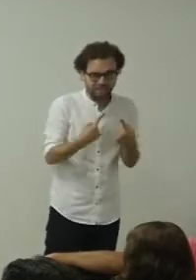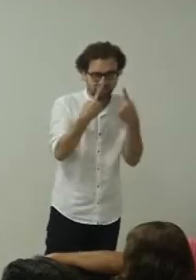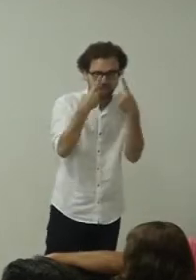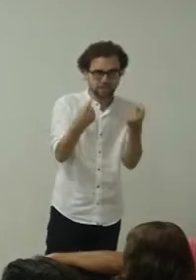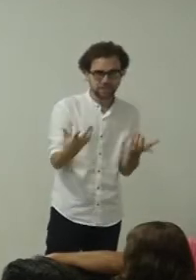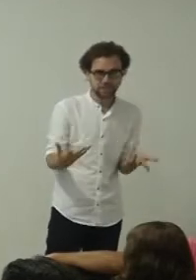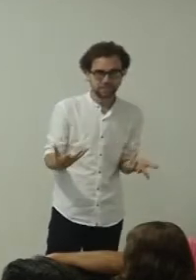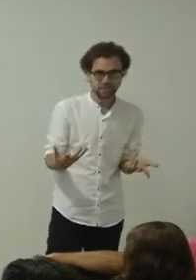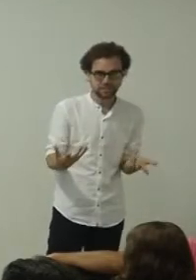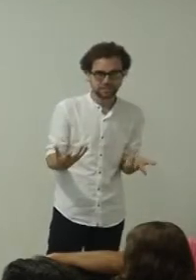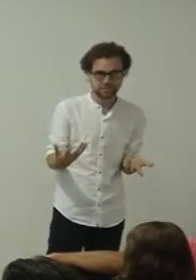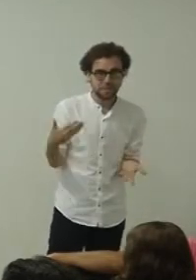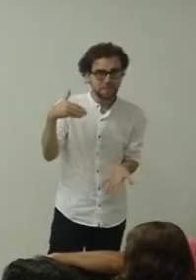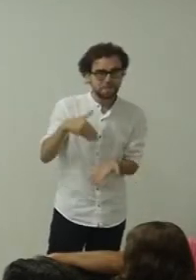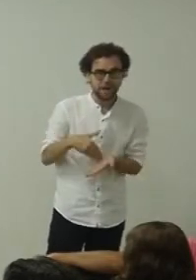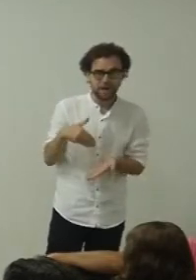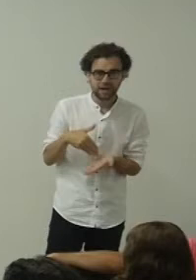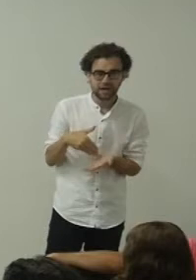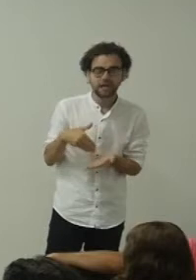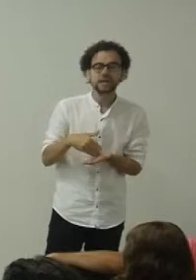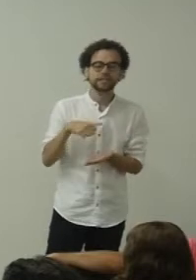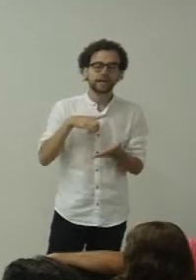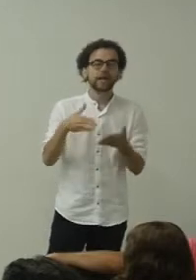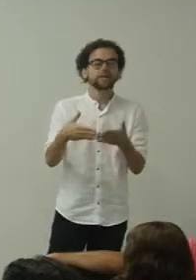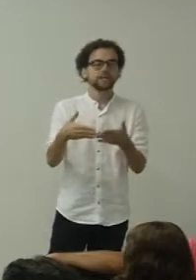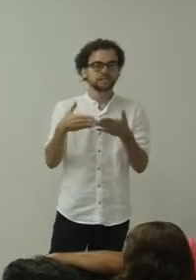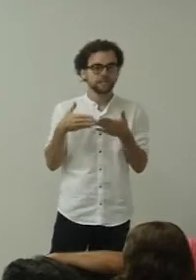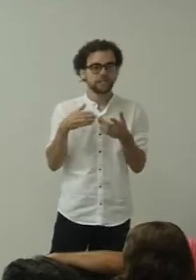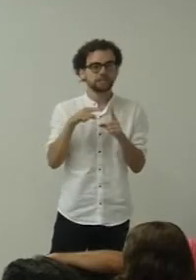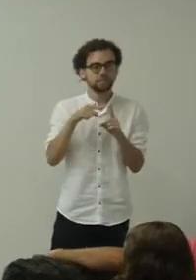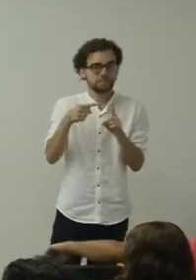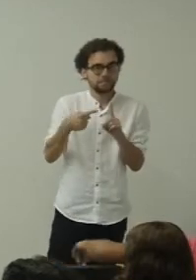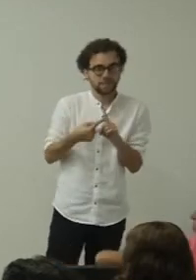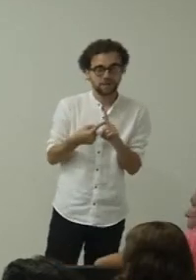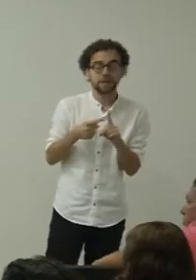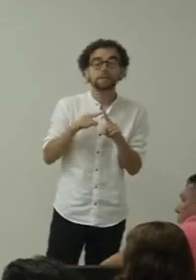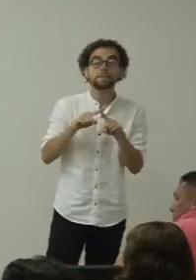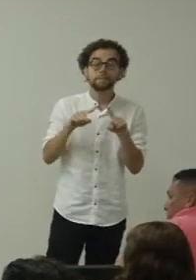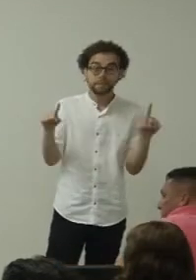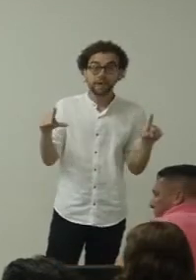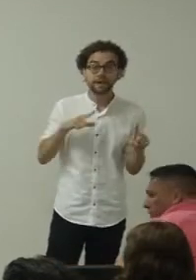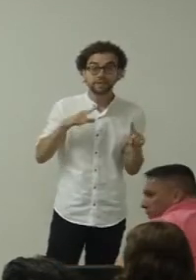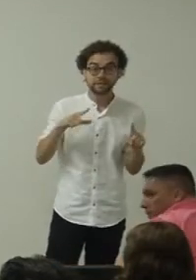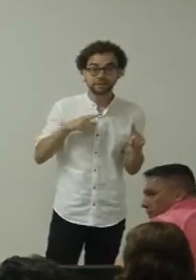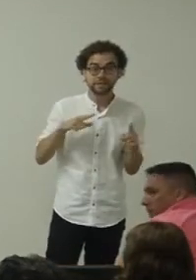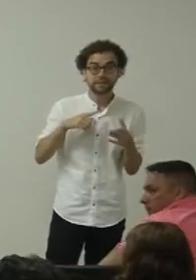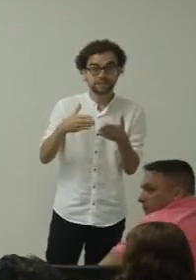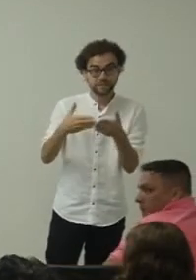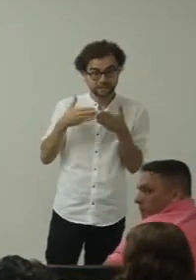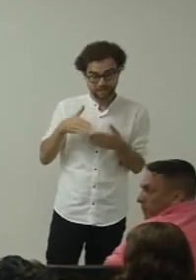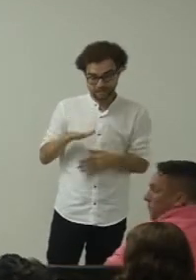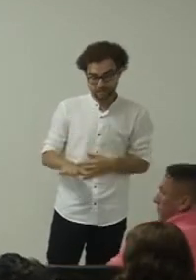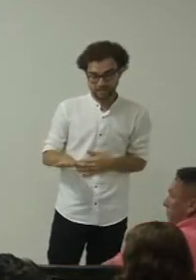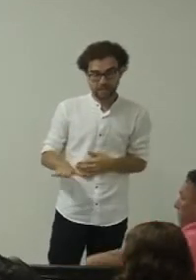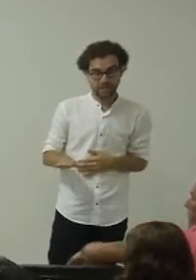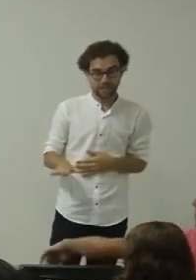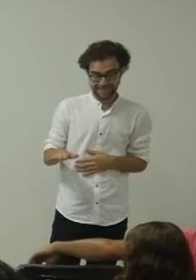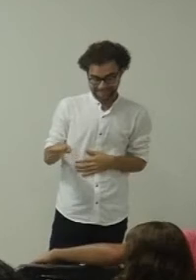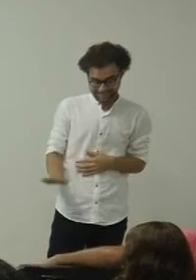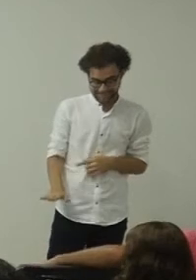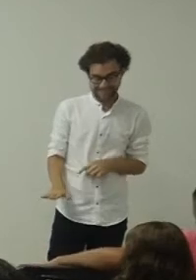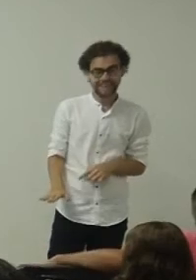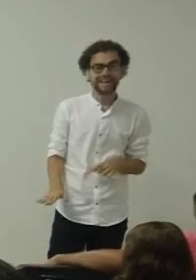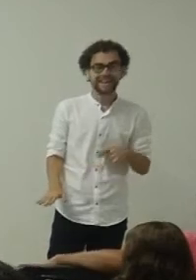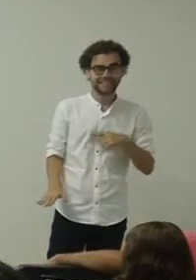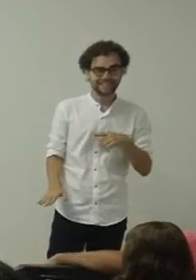Porque, minimamente, tem a questão da licença maternidade, mas tem a questão da licença com uma criança pequena. Criança pequena